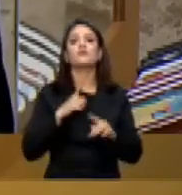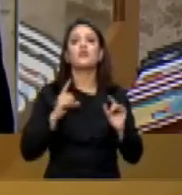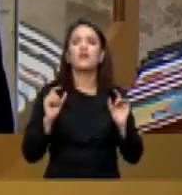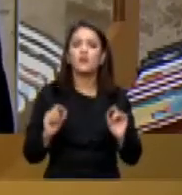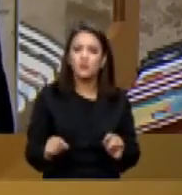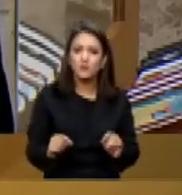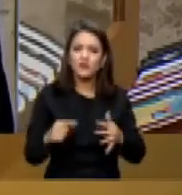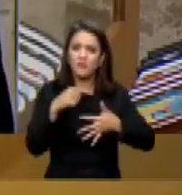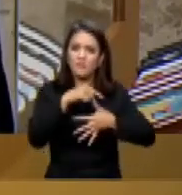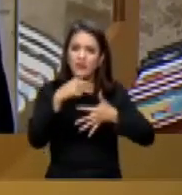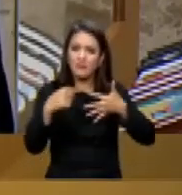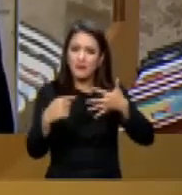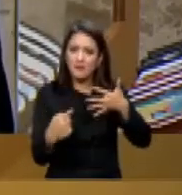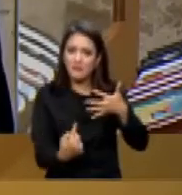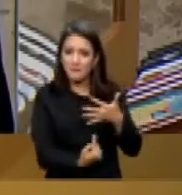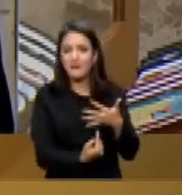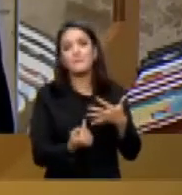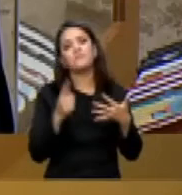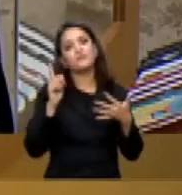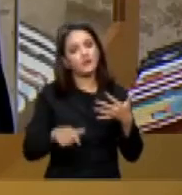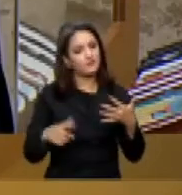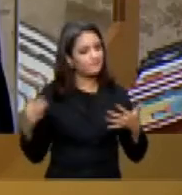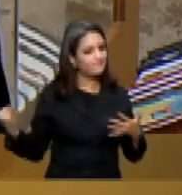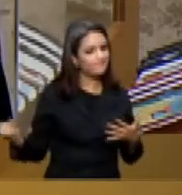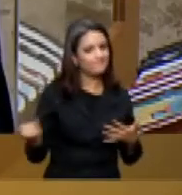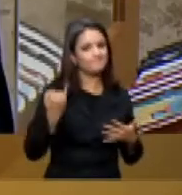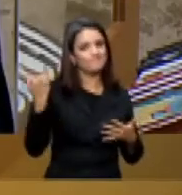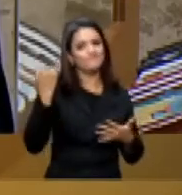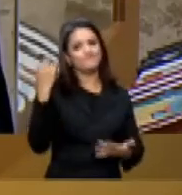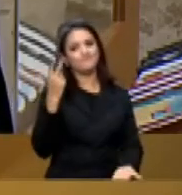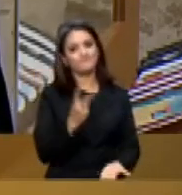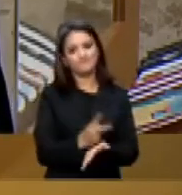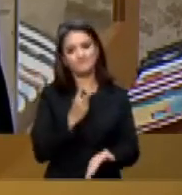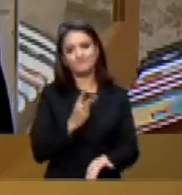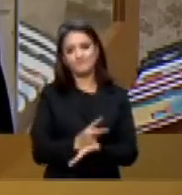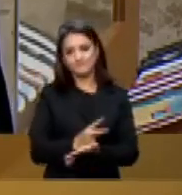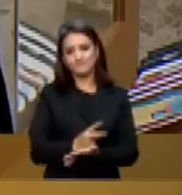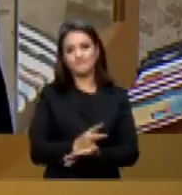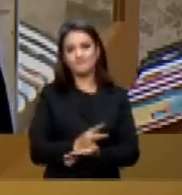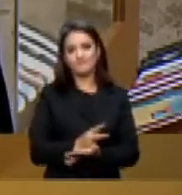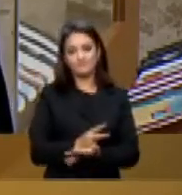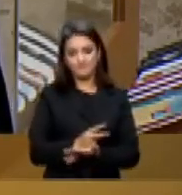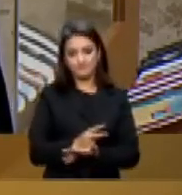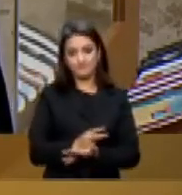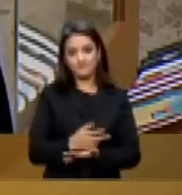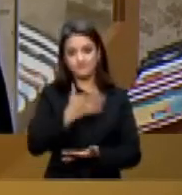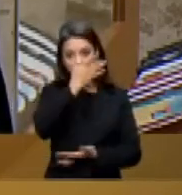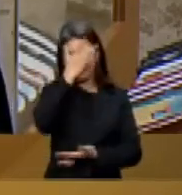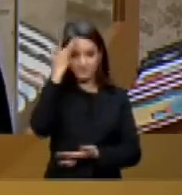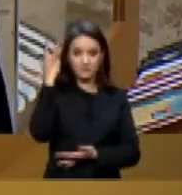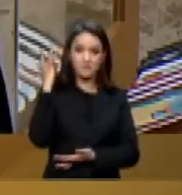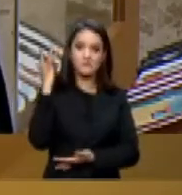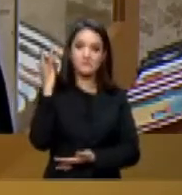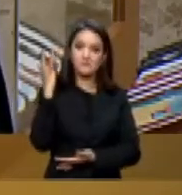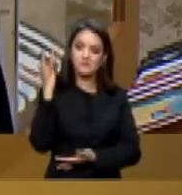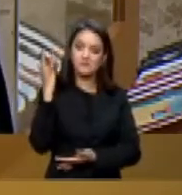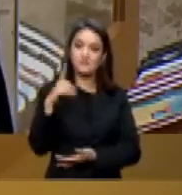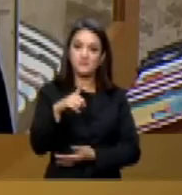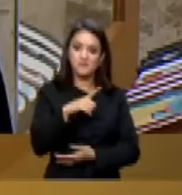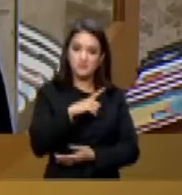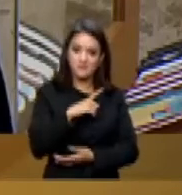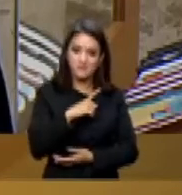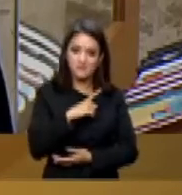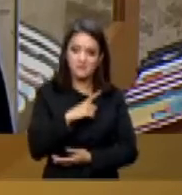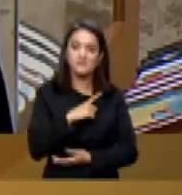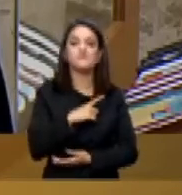rol como um desses indispensáveis elementos para que um cidadão obtenha